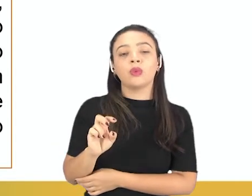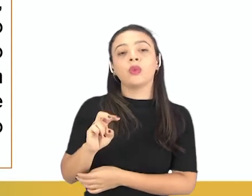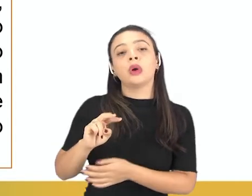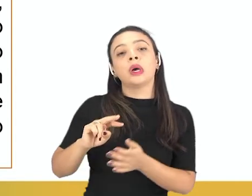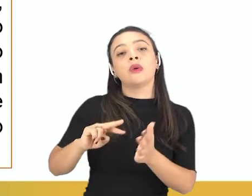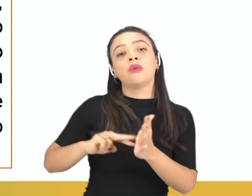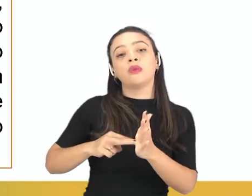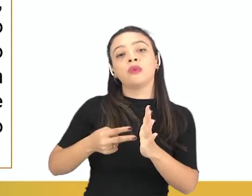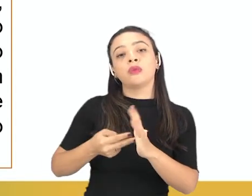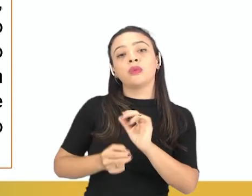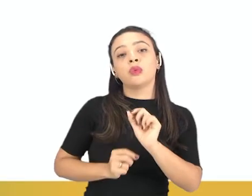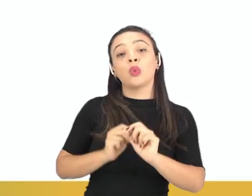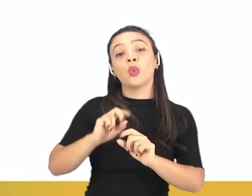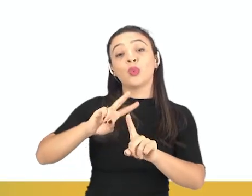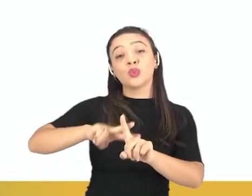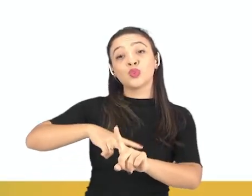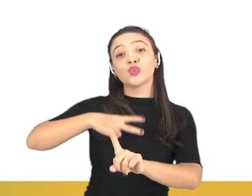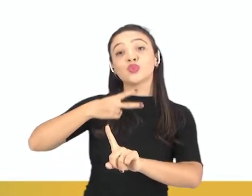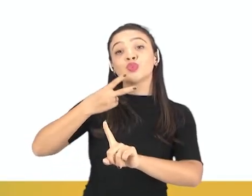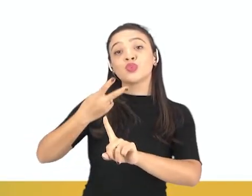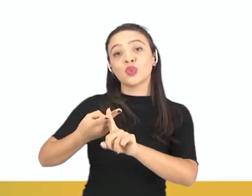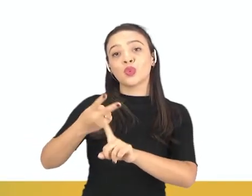da medida do raio